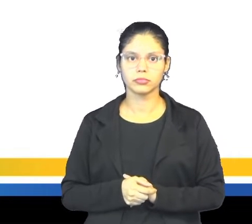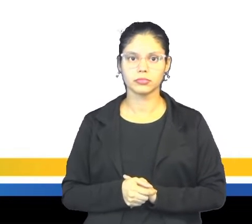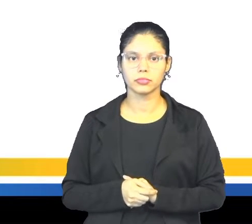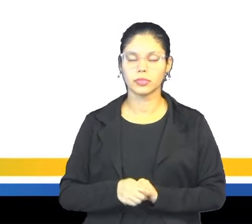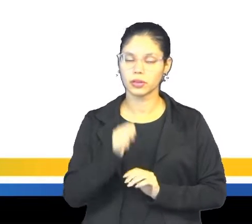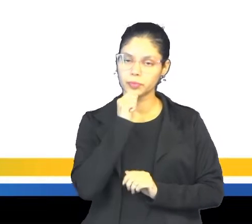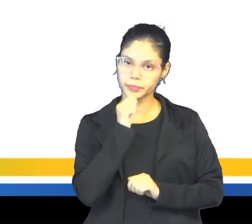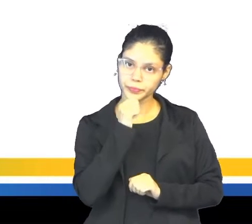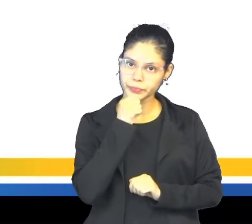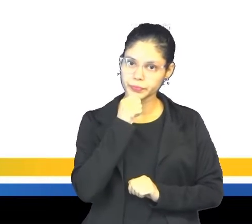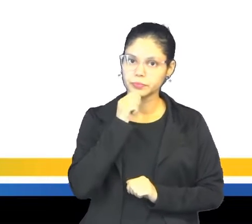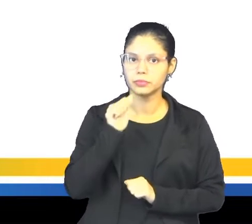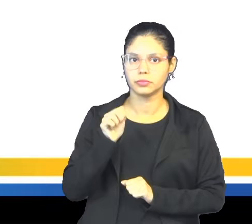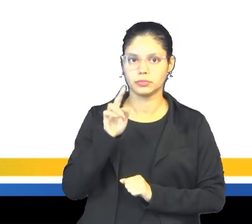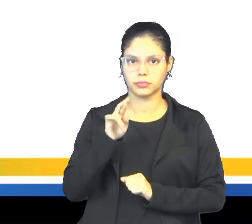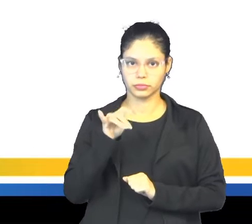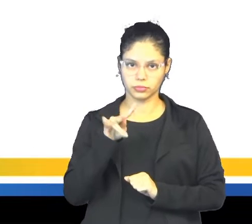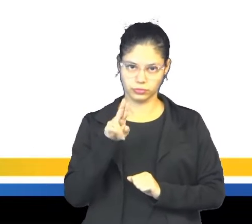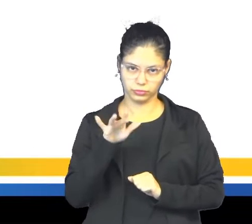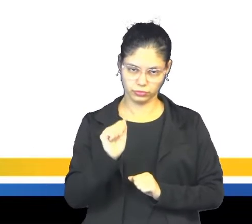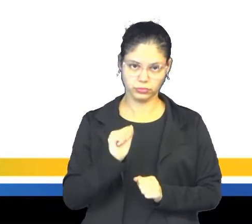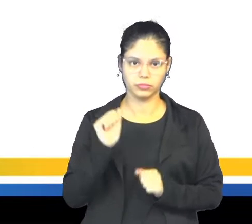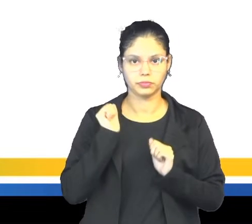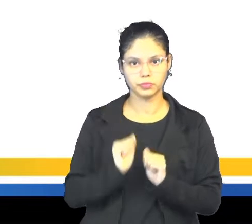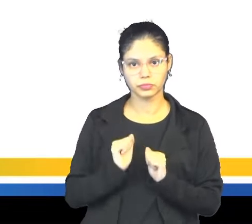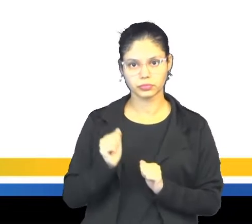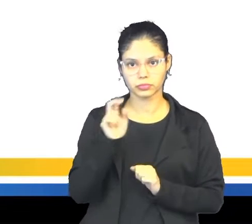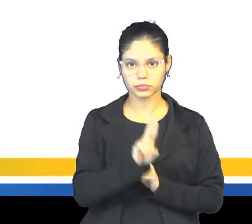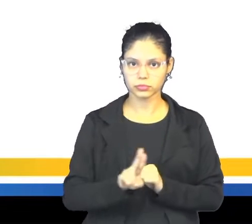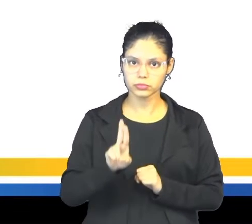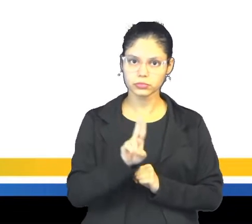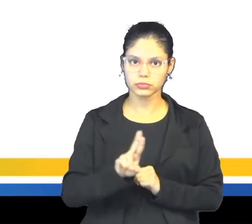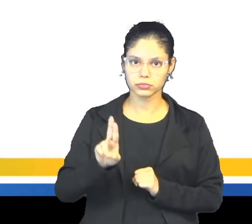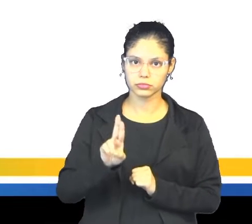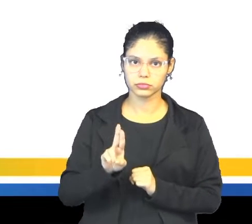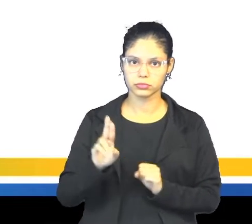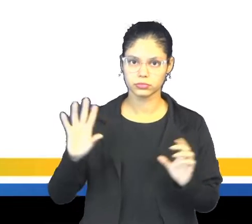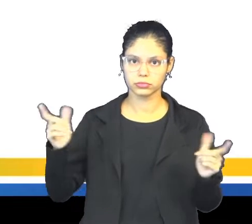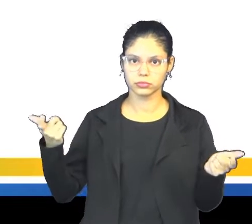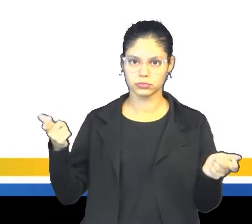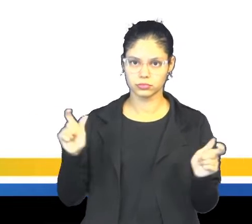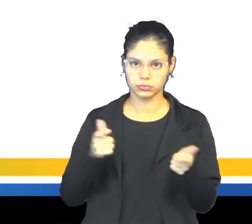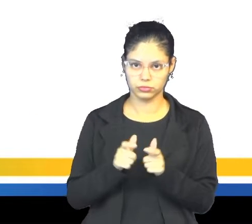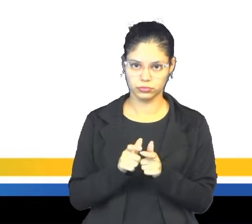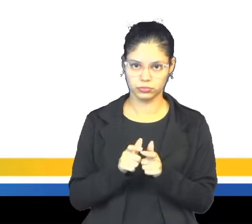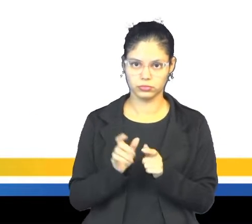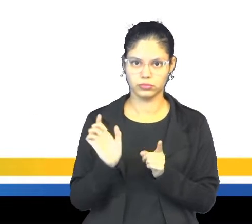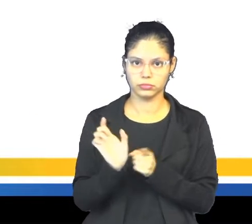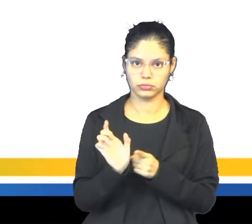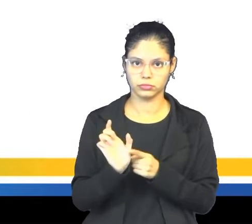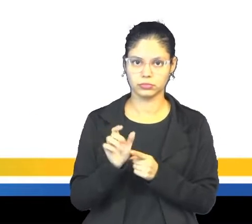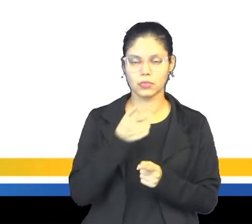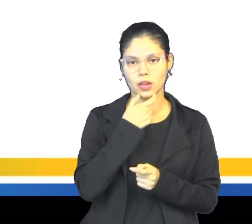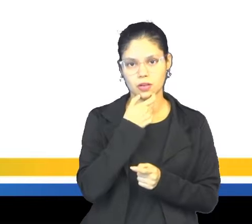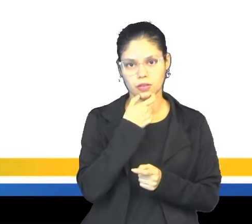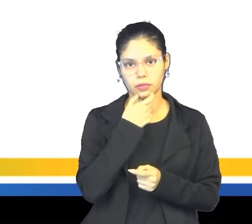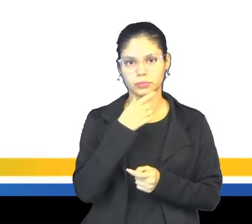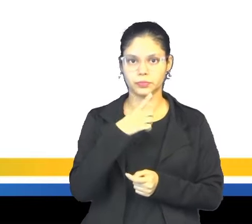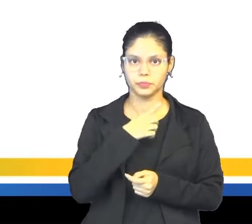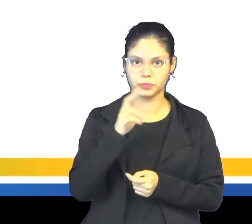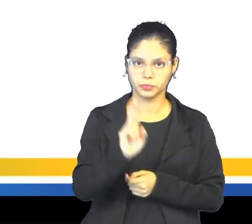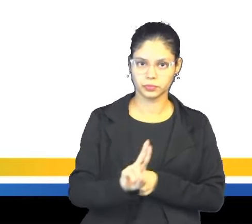Ainda na forma afirmativa, nós podemos utilizar a forma contraída dessas palavras. Em inglês é muito comum